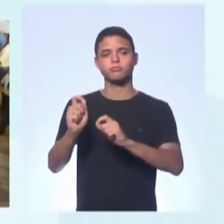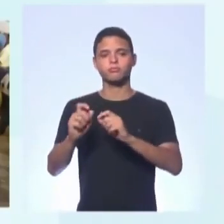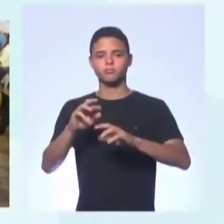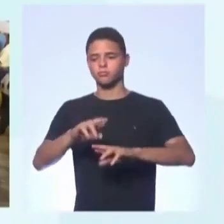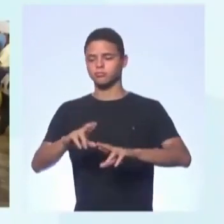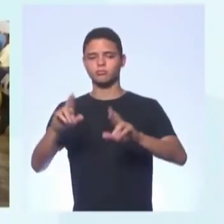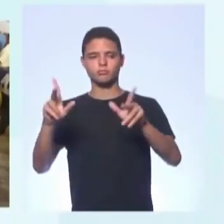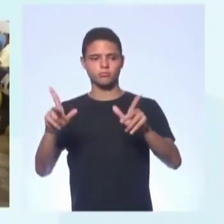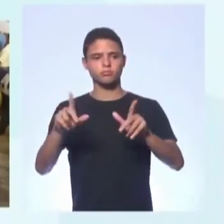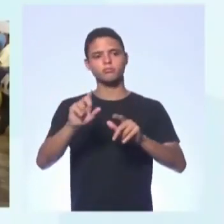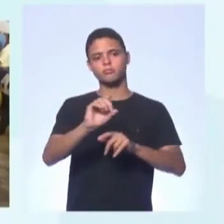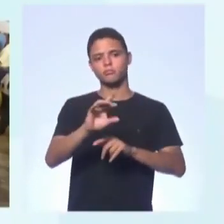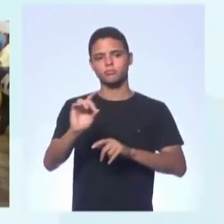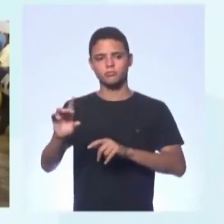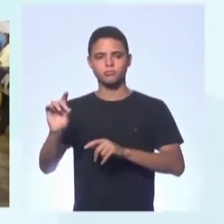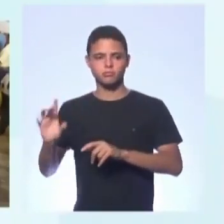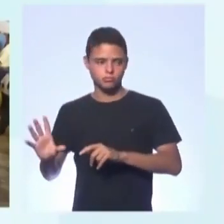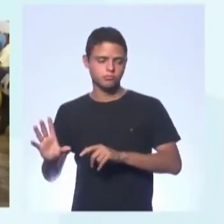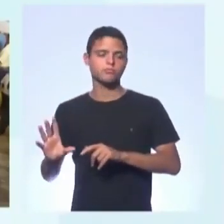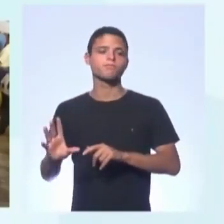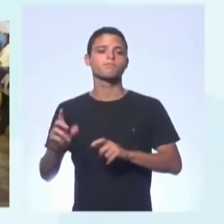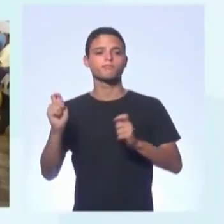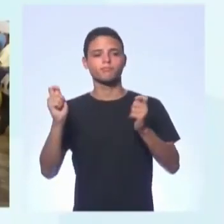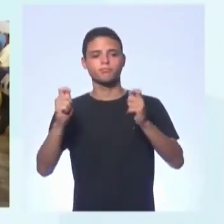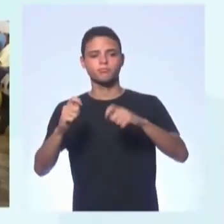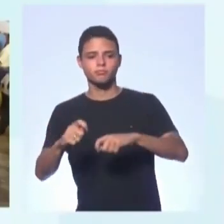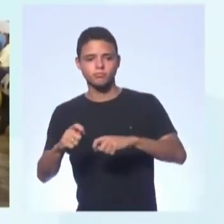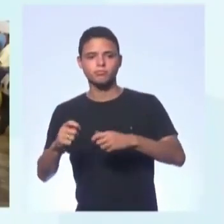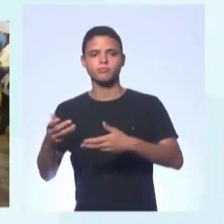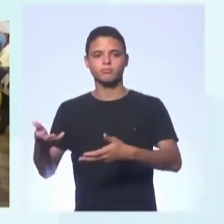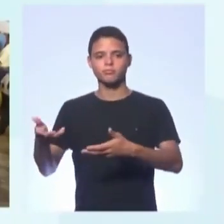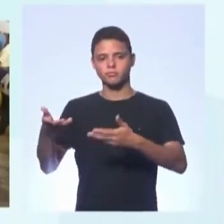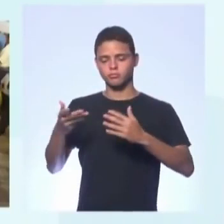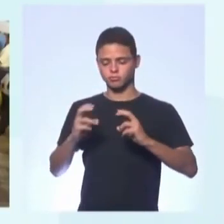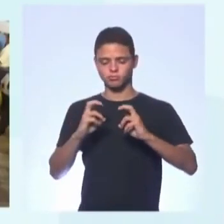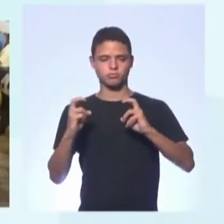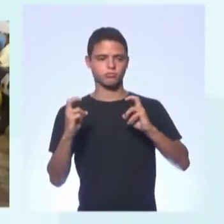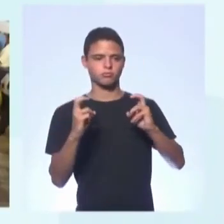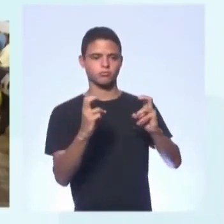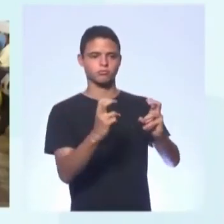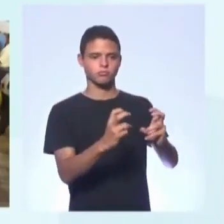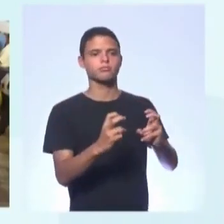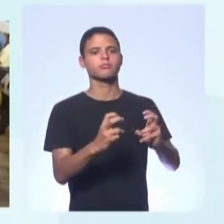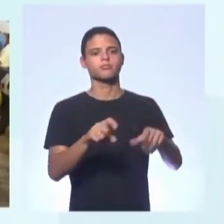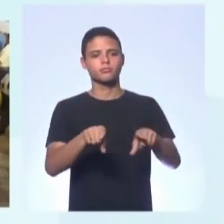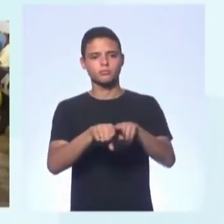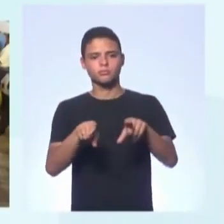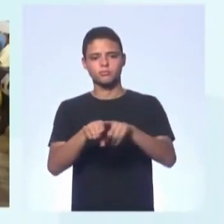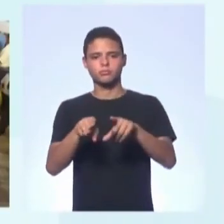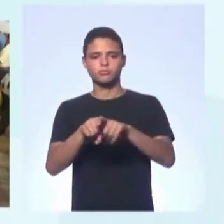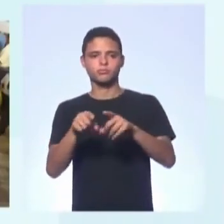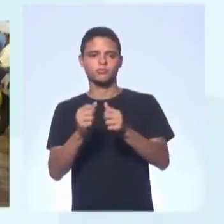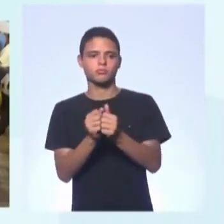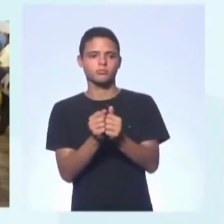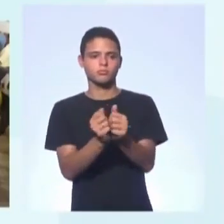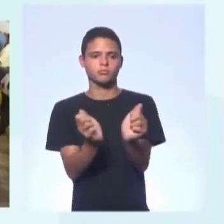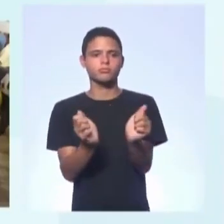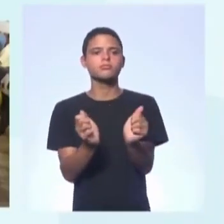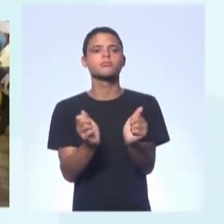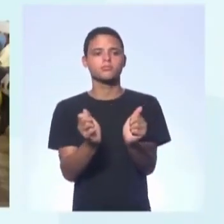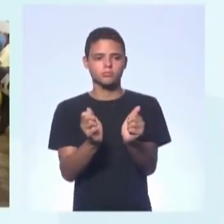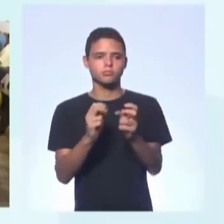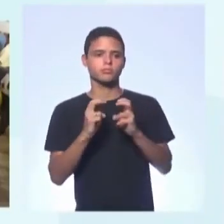e a continuidade de atendimento na forma de redes de linhas e itinerários de ônibus ou de